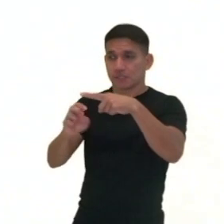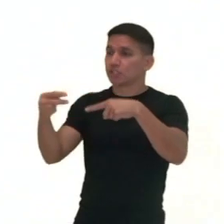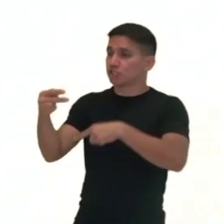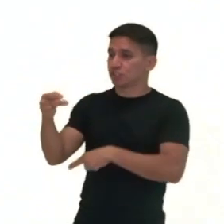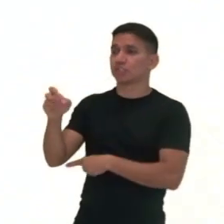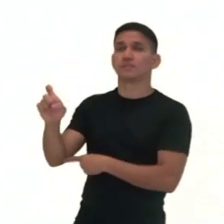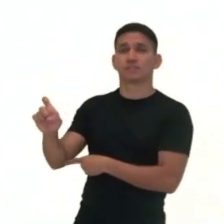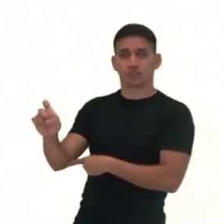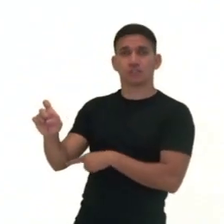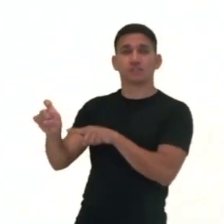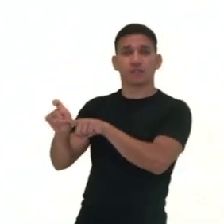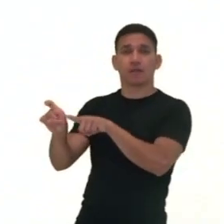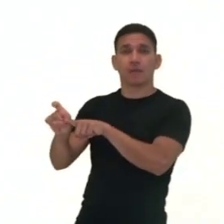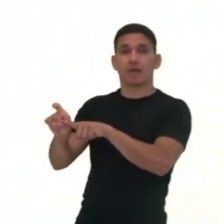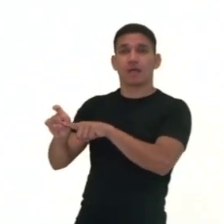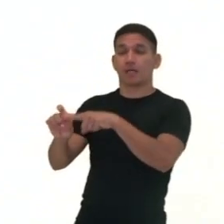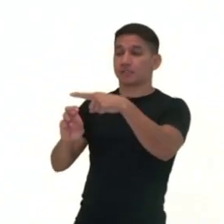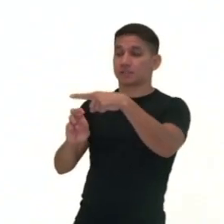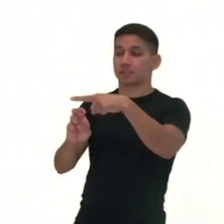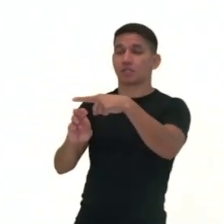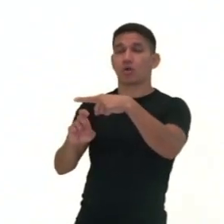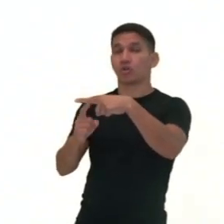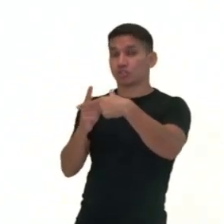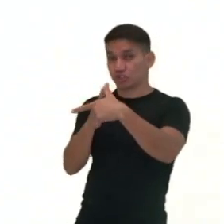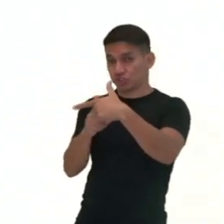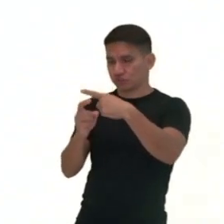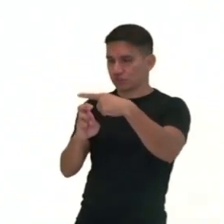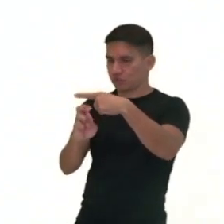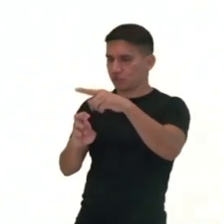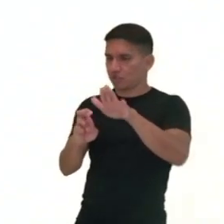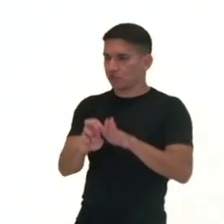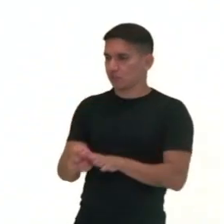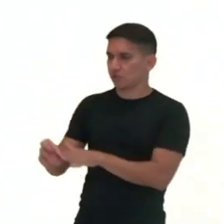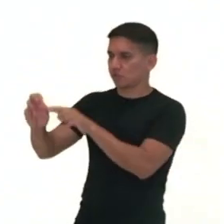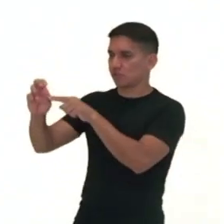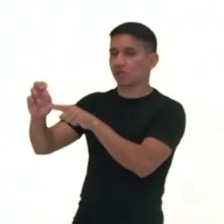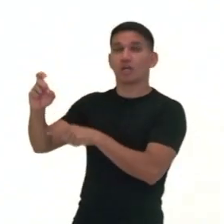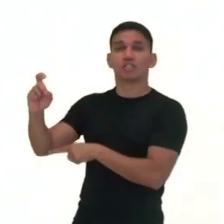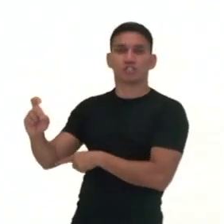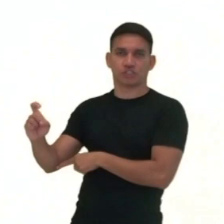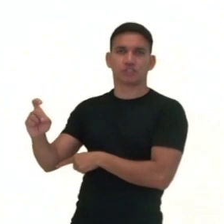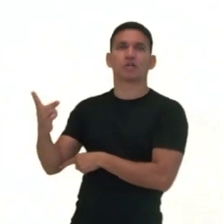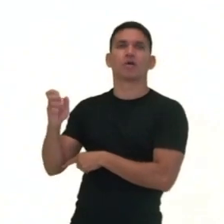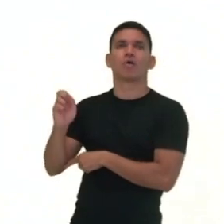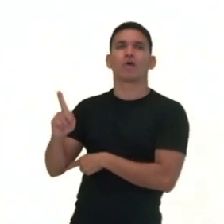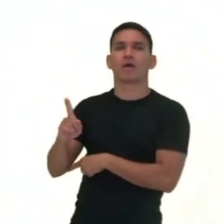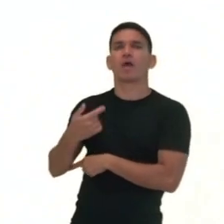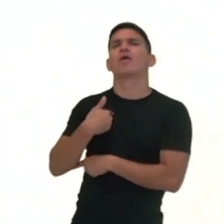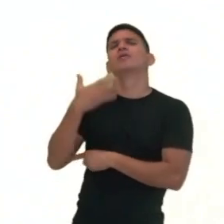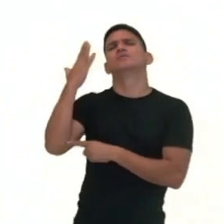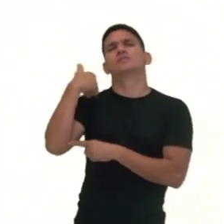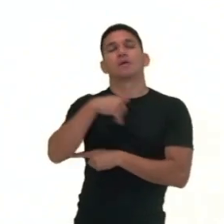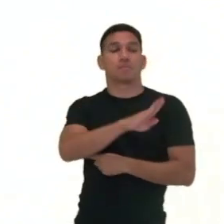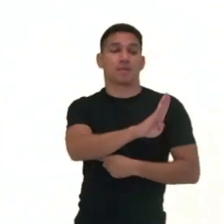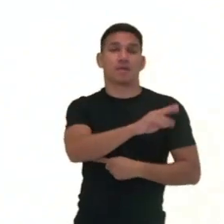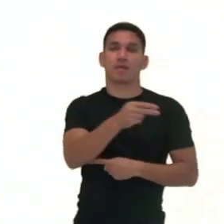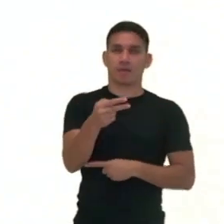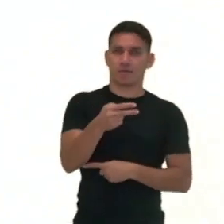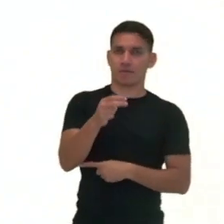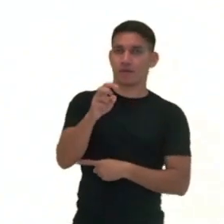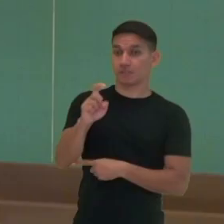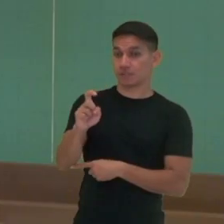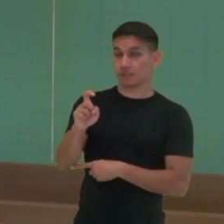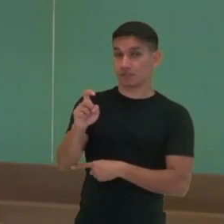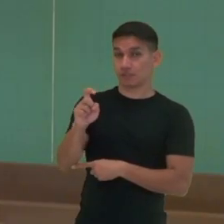esse 5 que está dividindo e vou passar multiplicando. Então, eu sei que B vai ser igual a 5